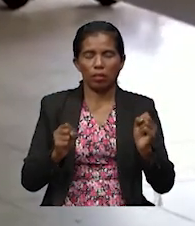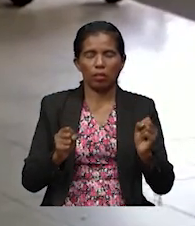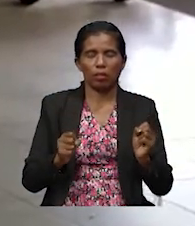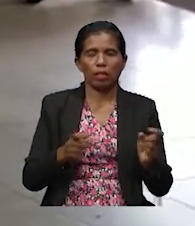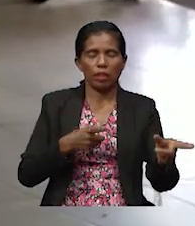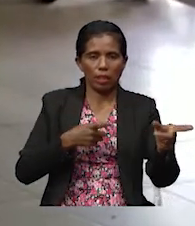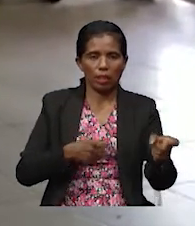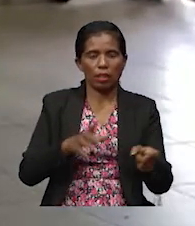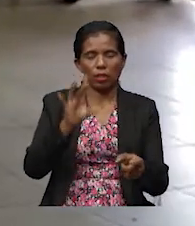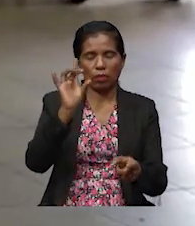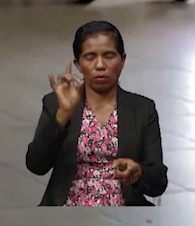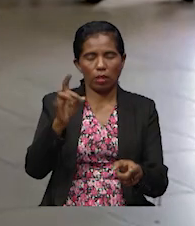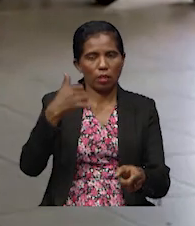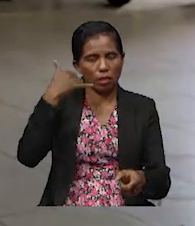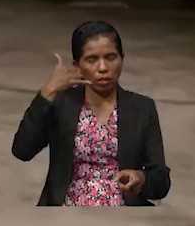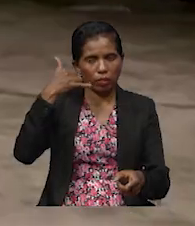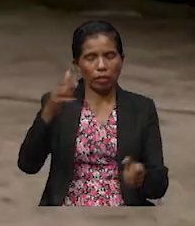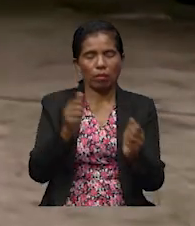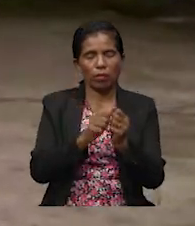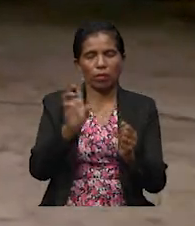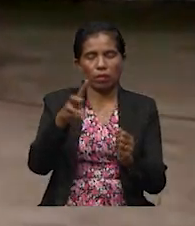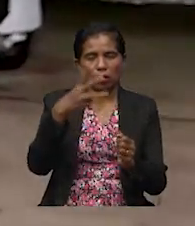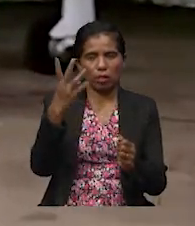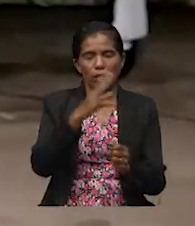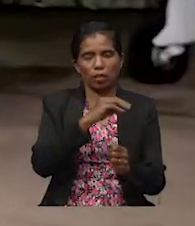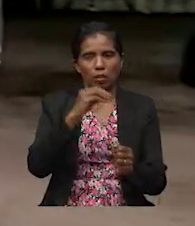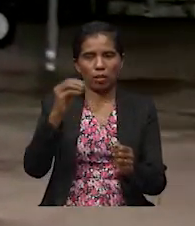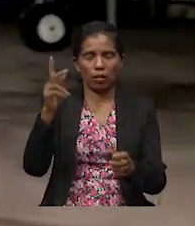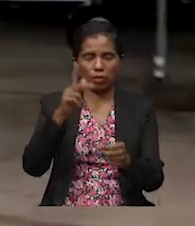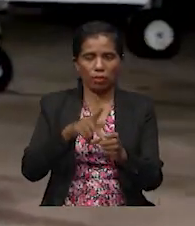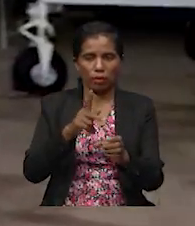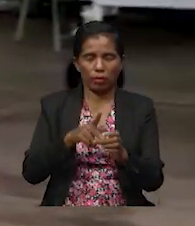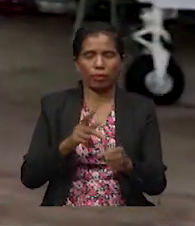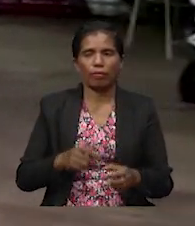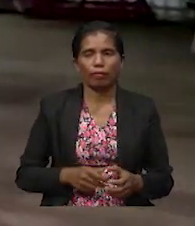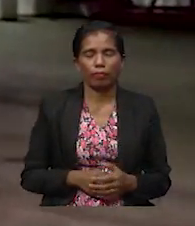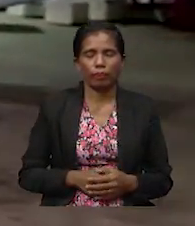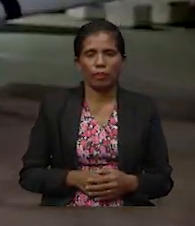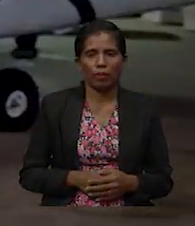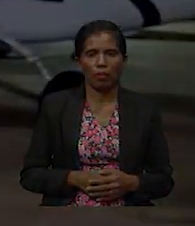quilat valo, telefone celulares sanuresinen no combustível ba aeronaves.